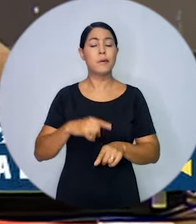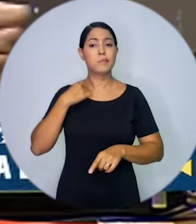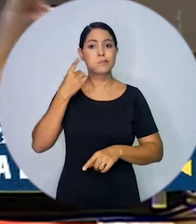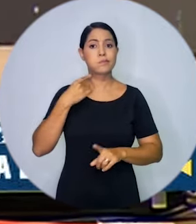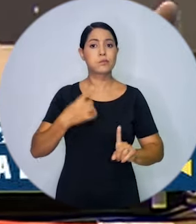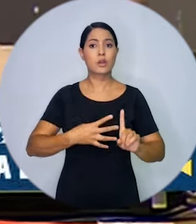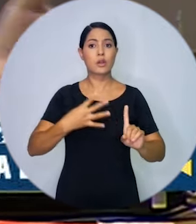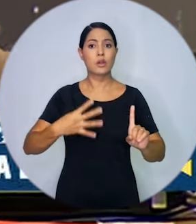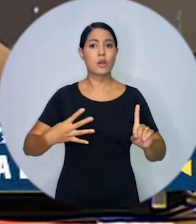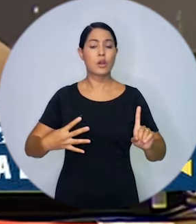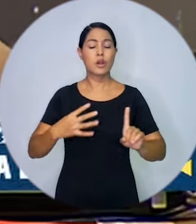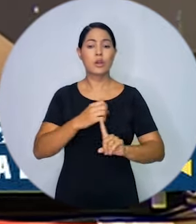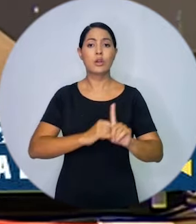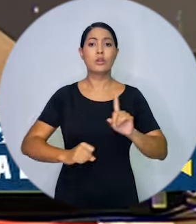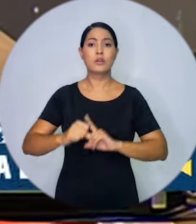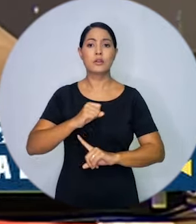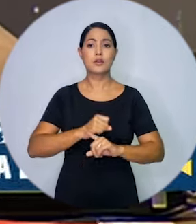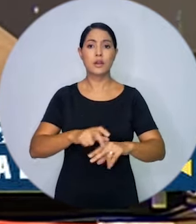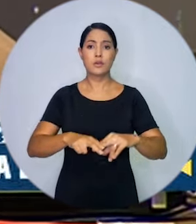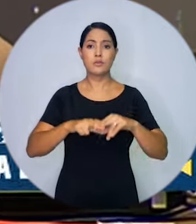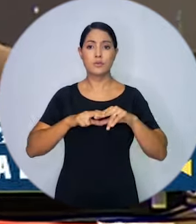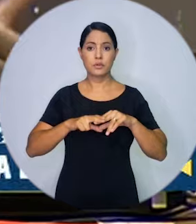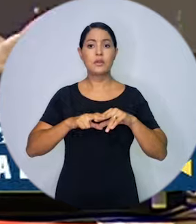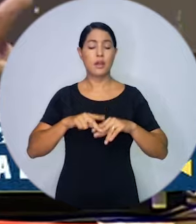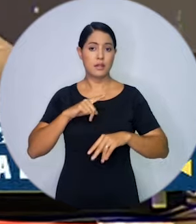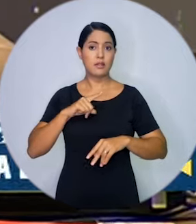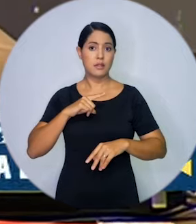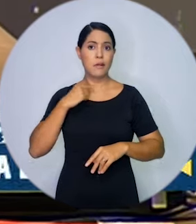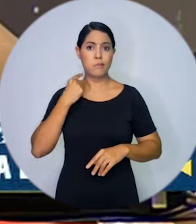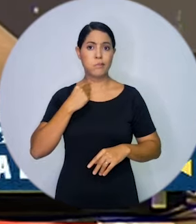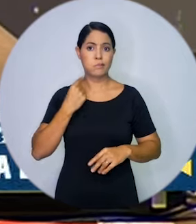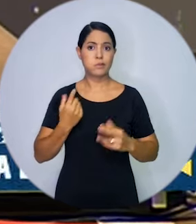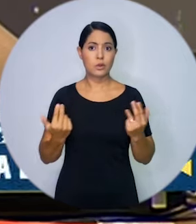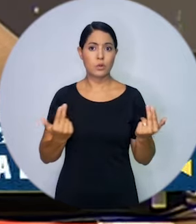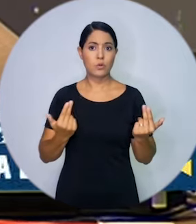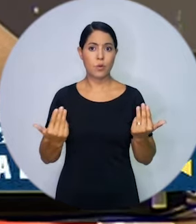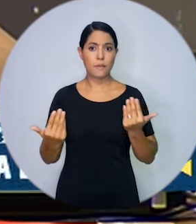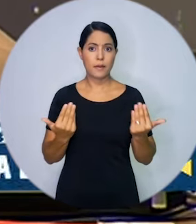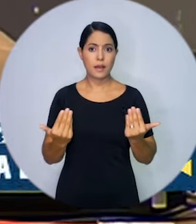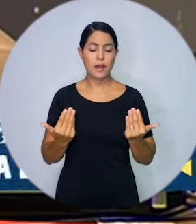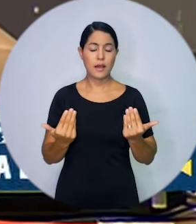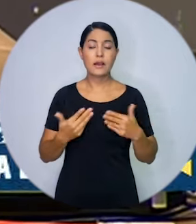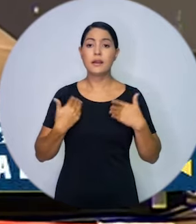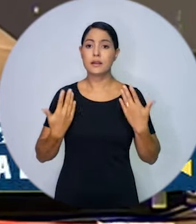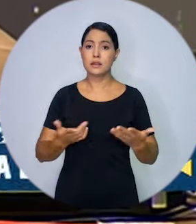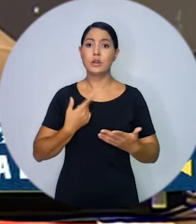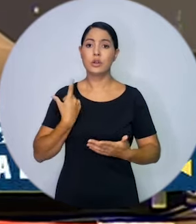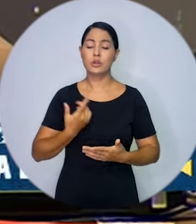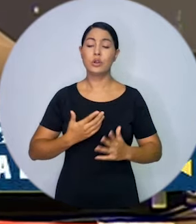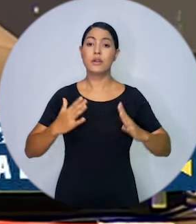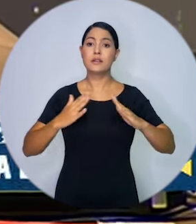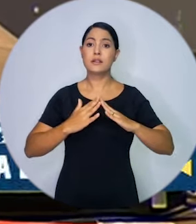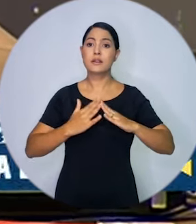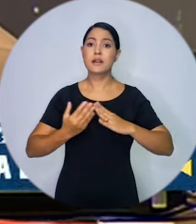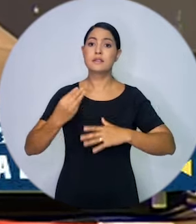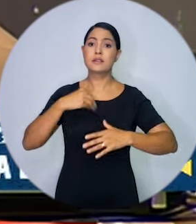LGBTI+, porque tudo que existe na sociedade existe dentro da OAB. Então nós precisamos ter esse olhar voltado